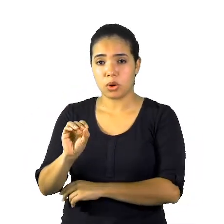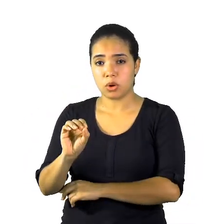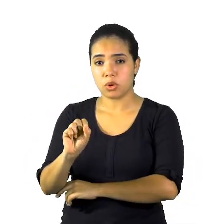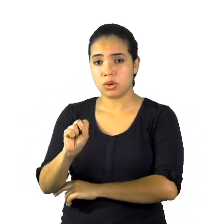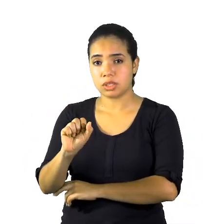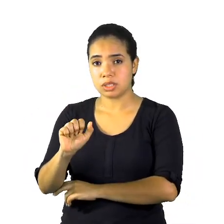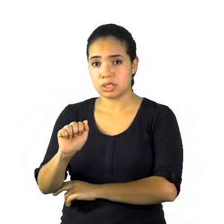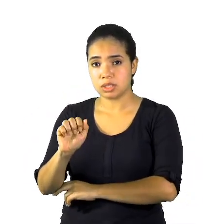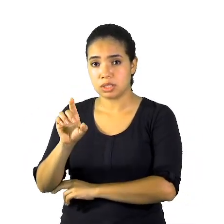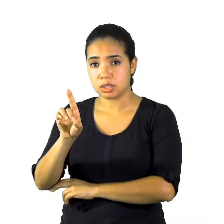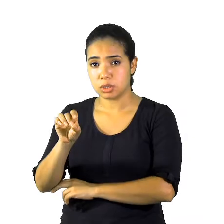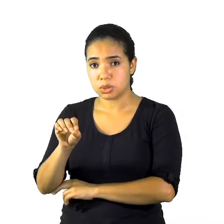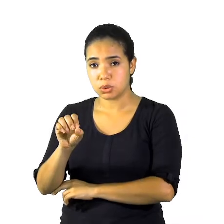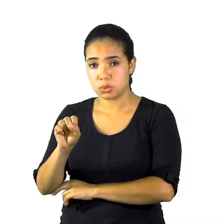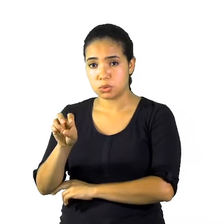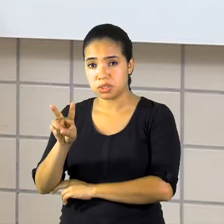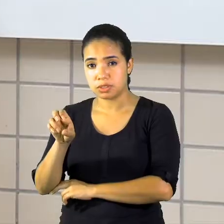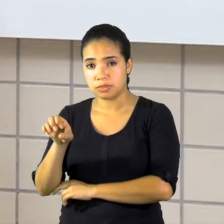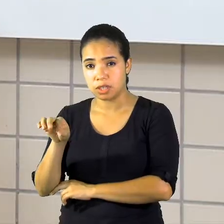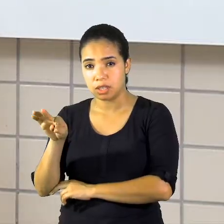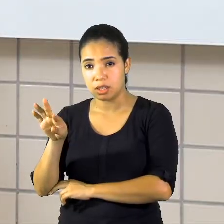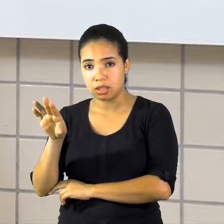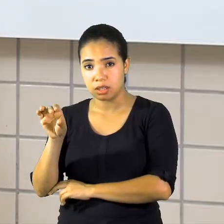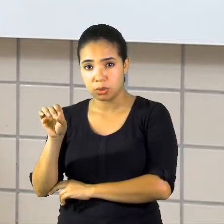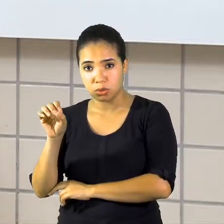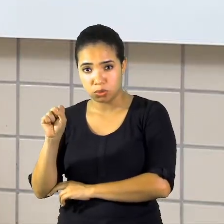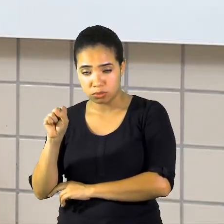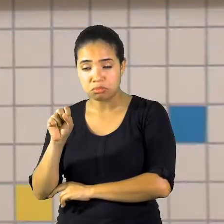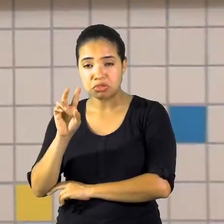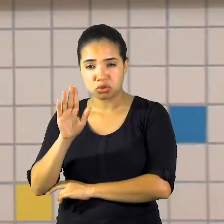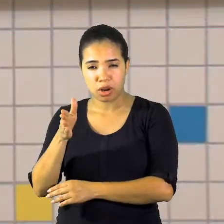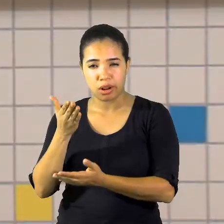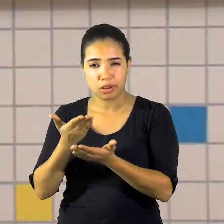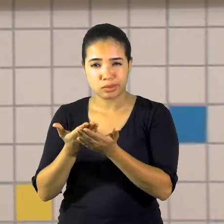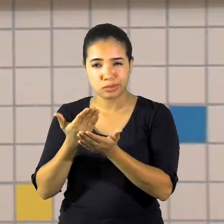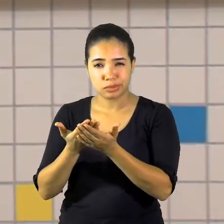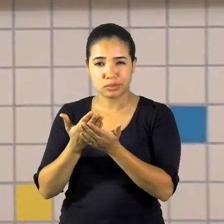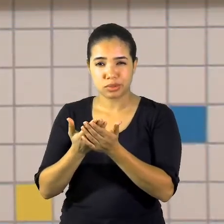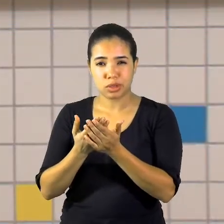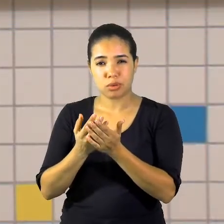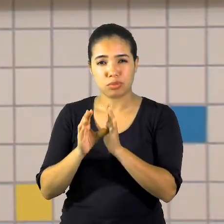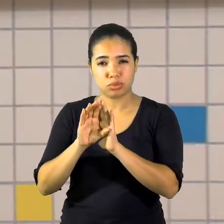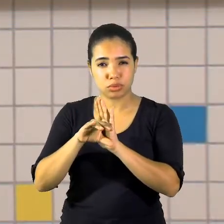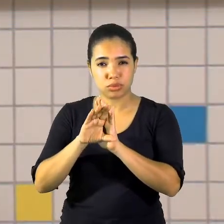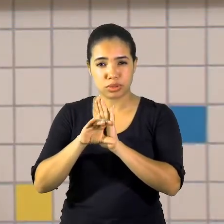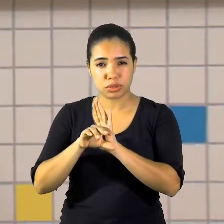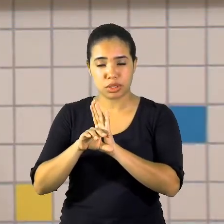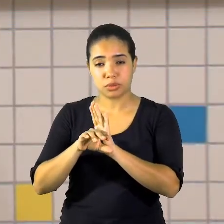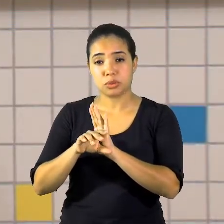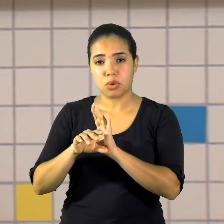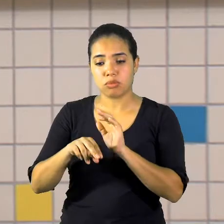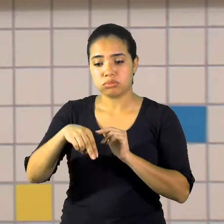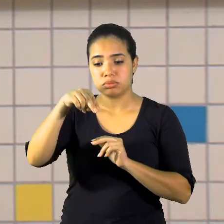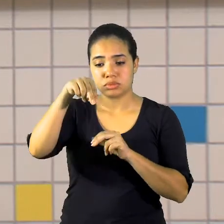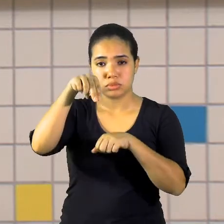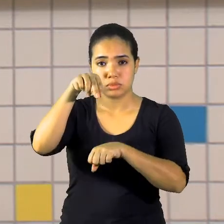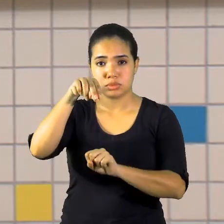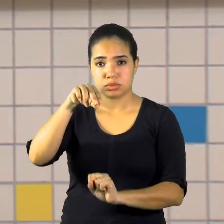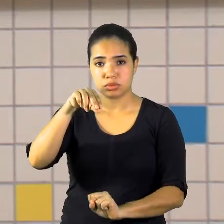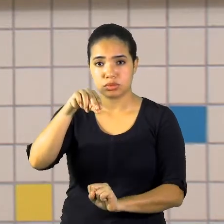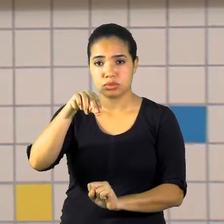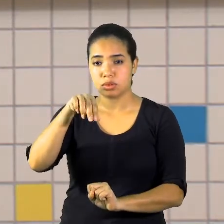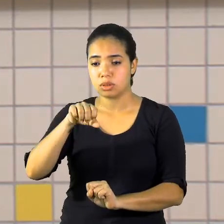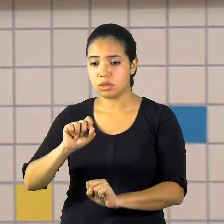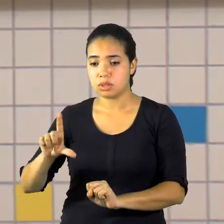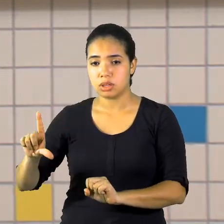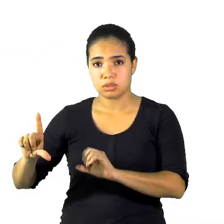ela, nós já estudamos sobre a rosa dos ventos. E a gente vai ver as características mais à frente, mas vamos para a próxima definição. O que é